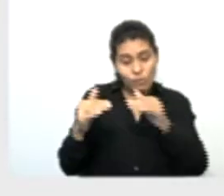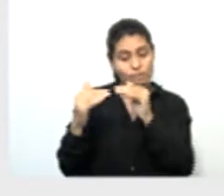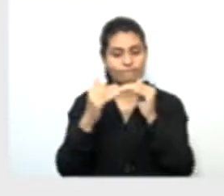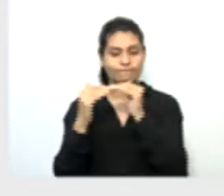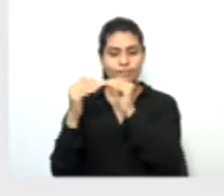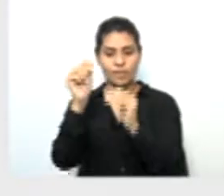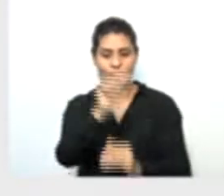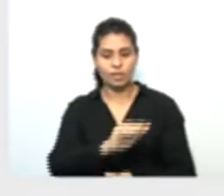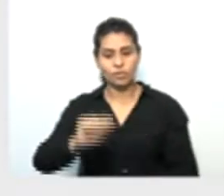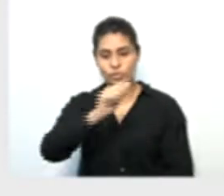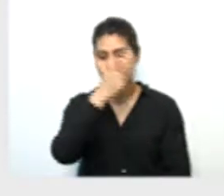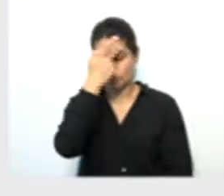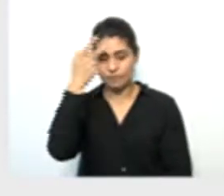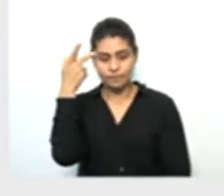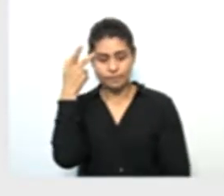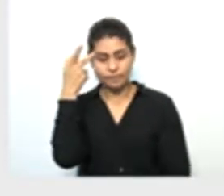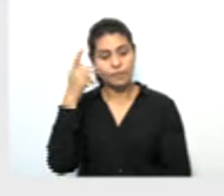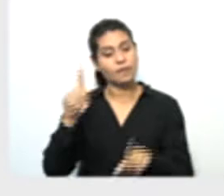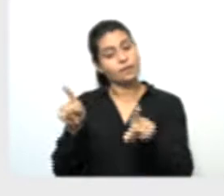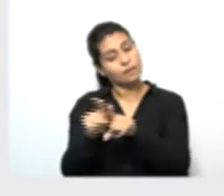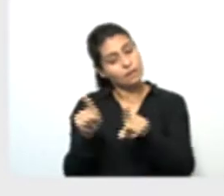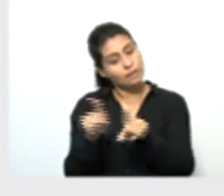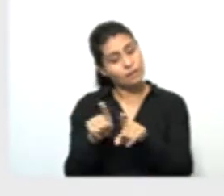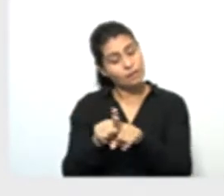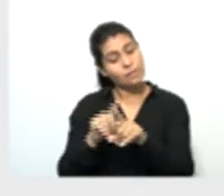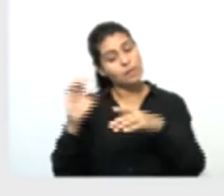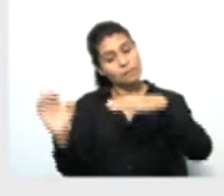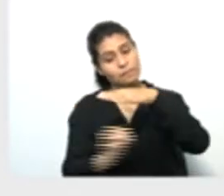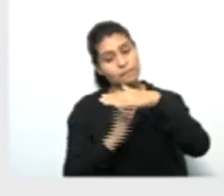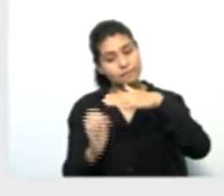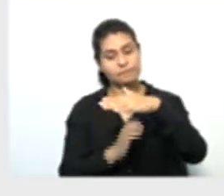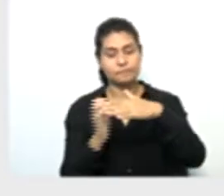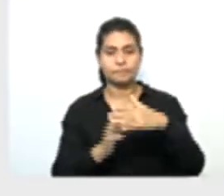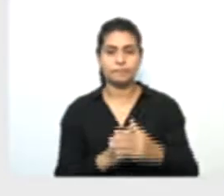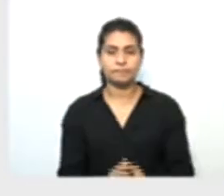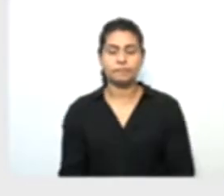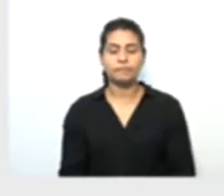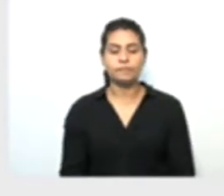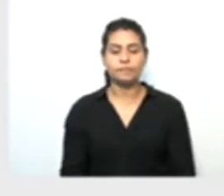uma associação de pessoas e também uma empresa.